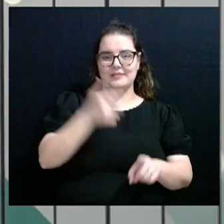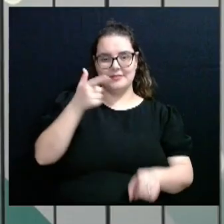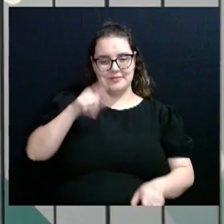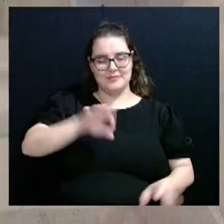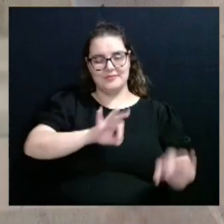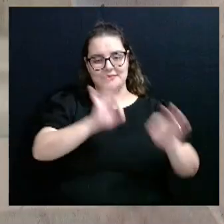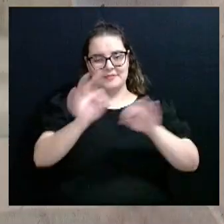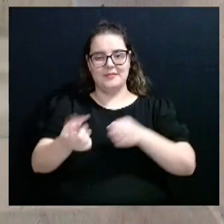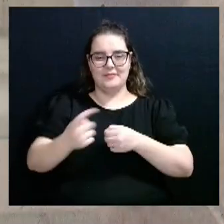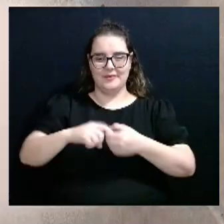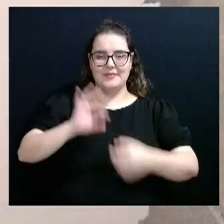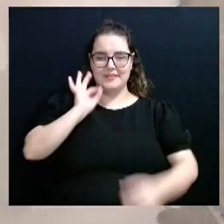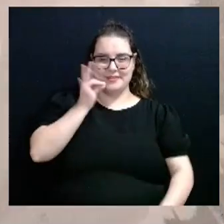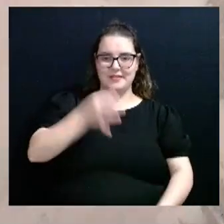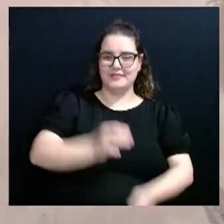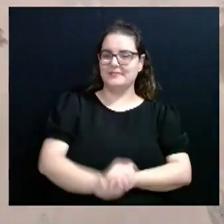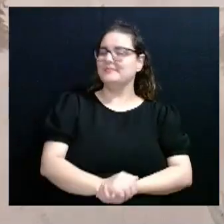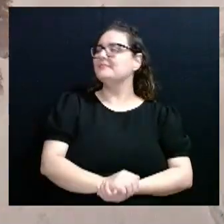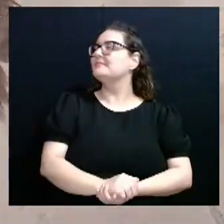já.